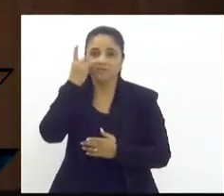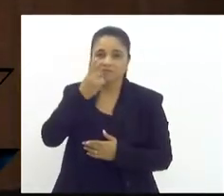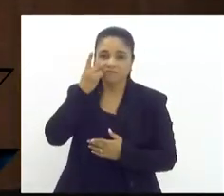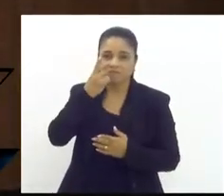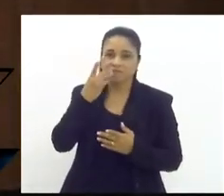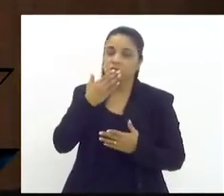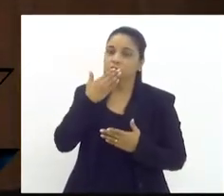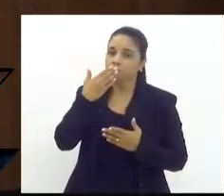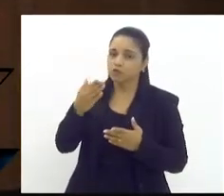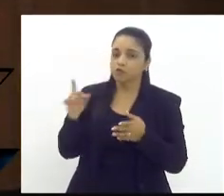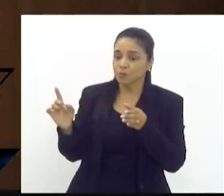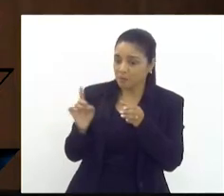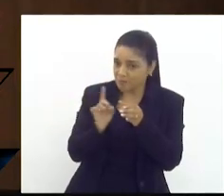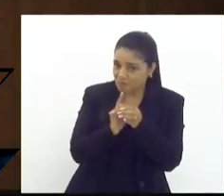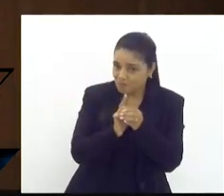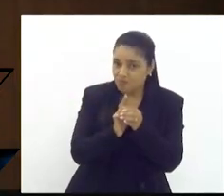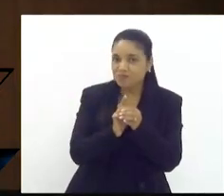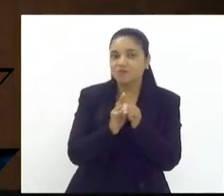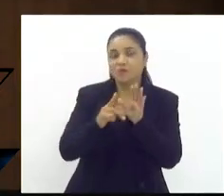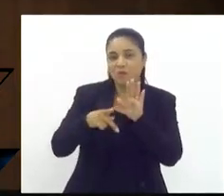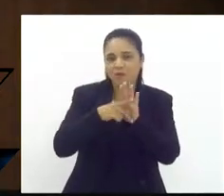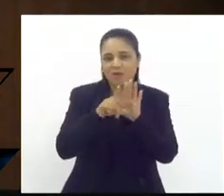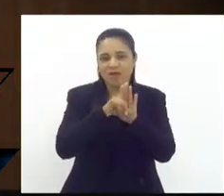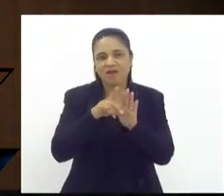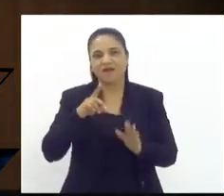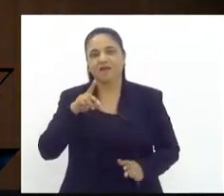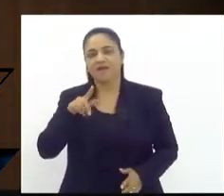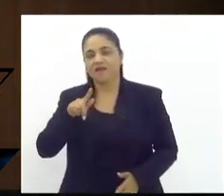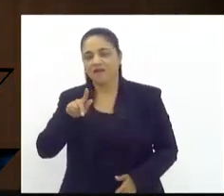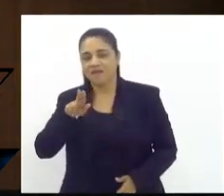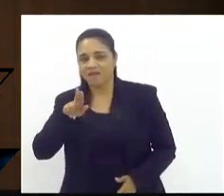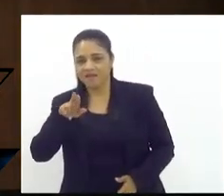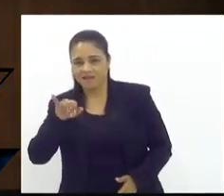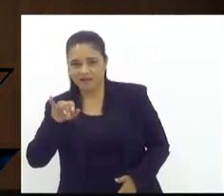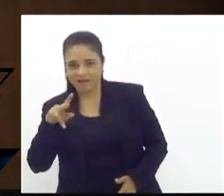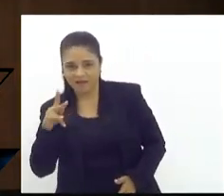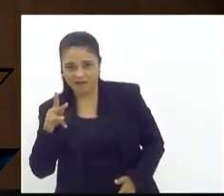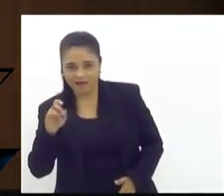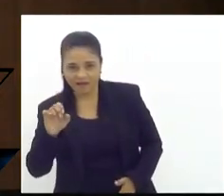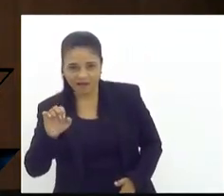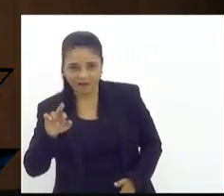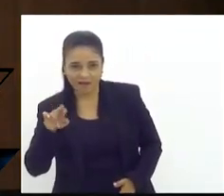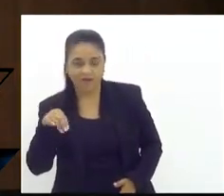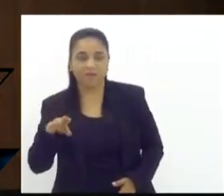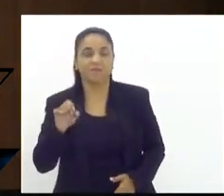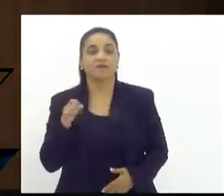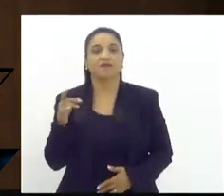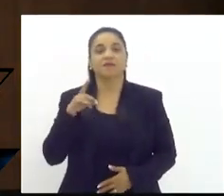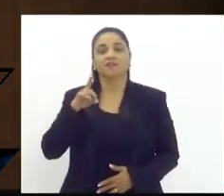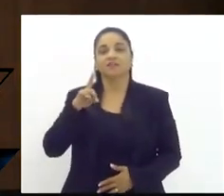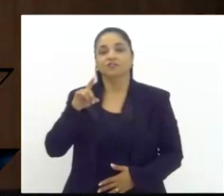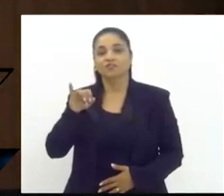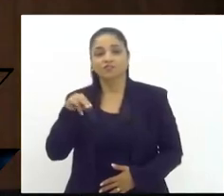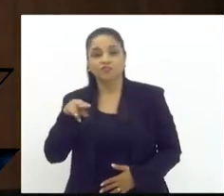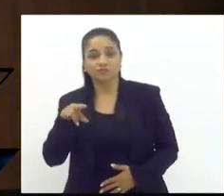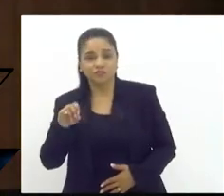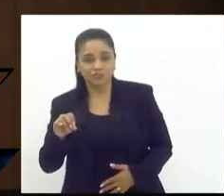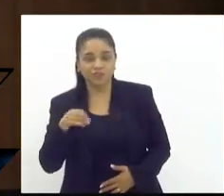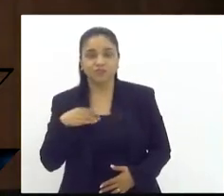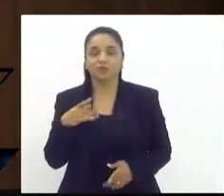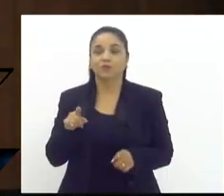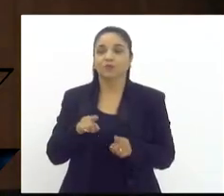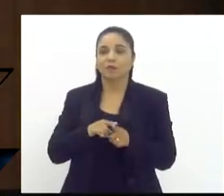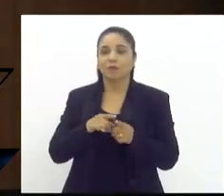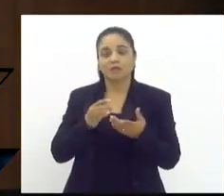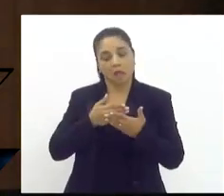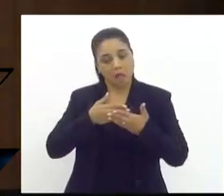com a autoria o Guilherme Marcelo Dino enfim o deputado Deputado Márcio tá autoritarista